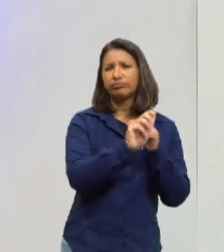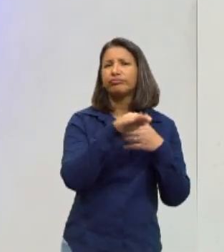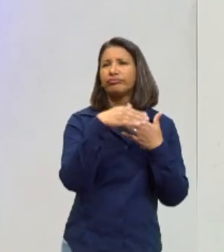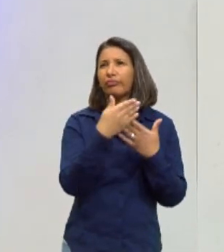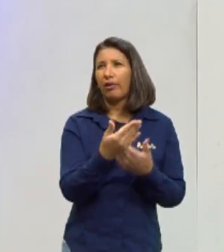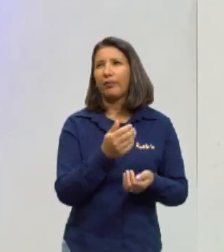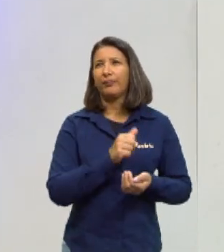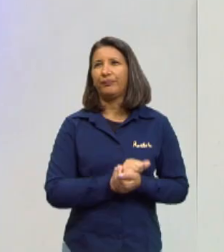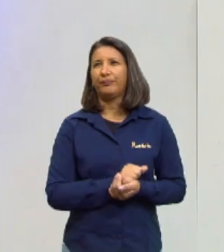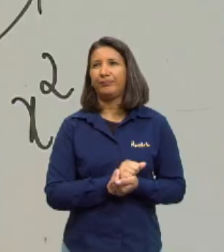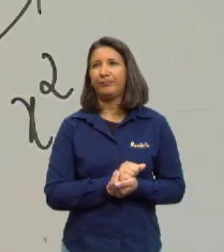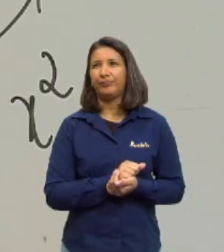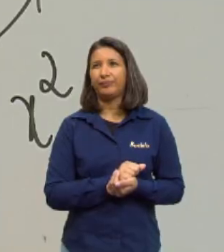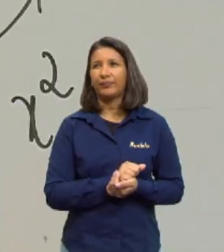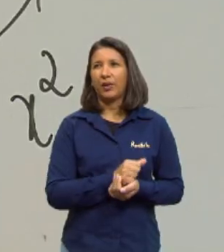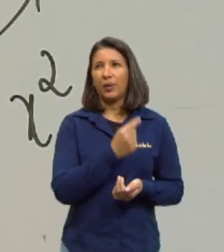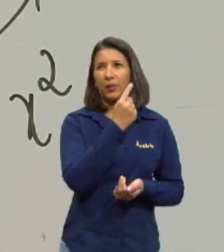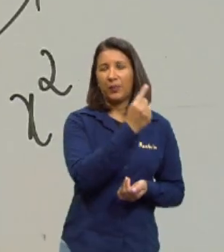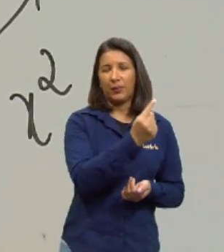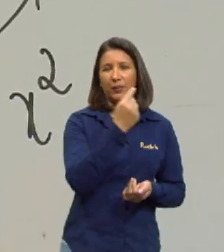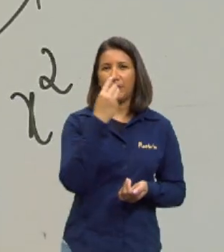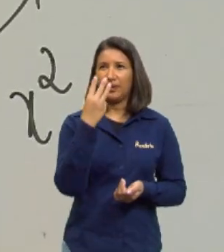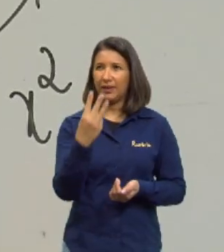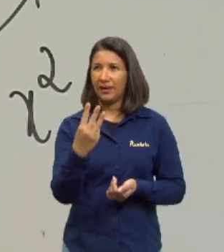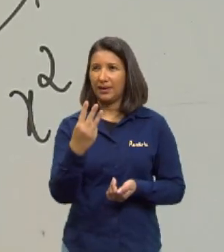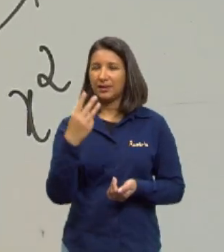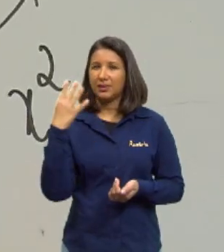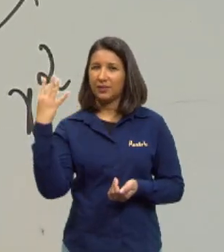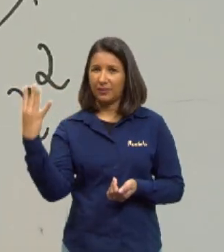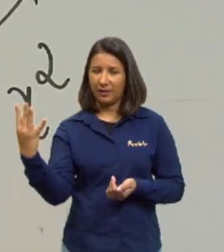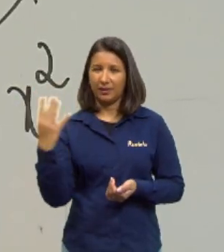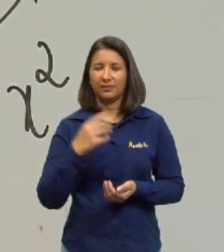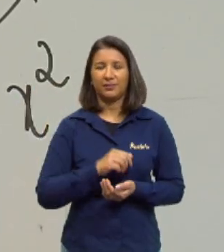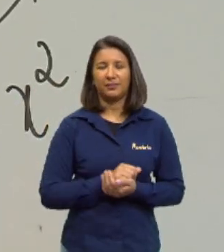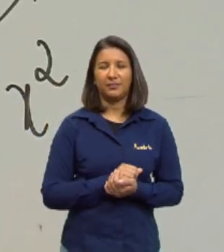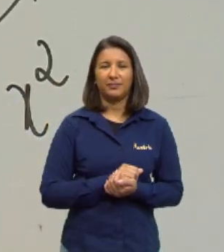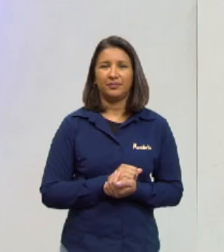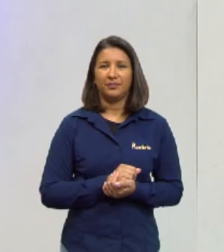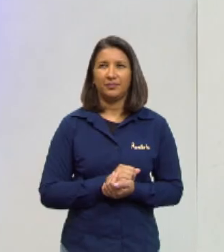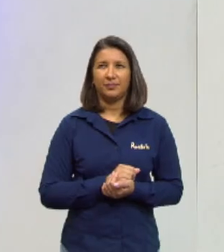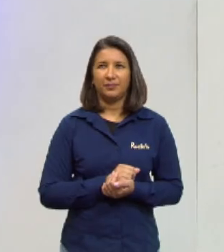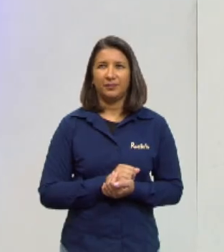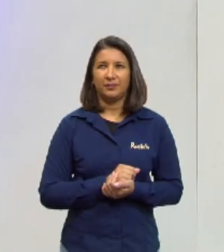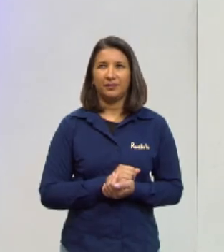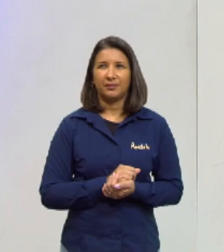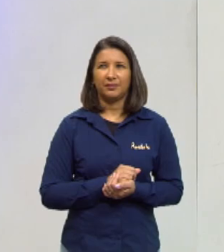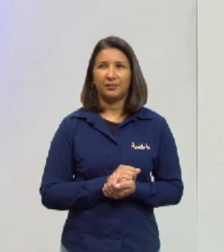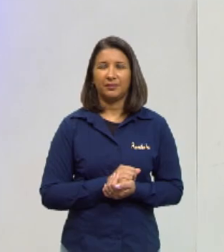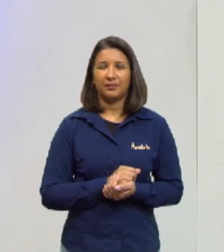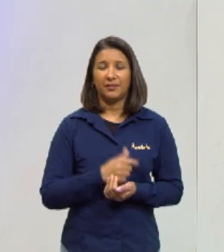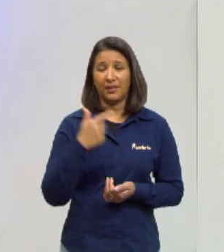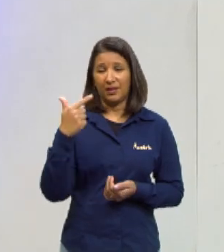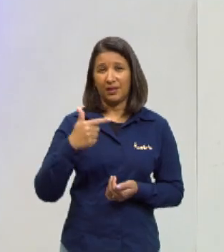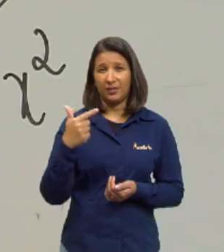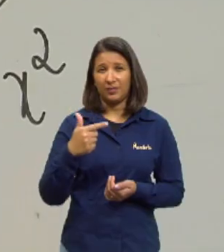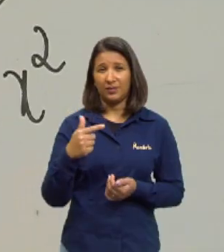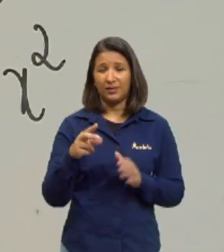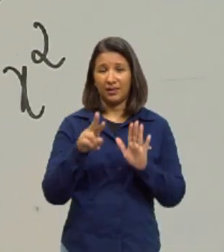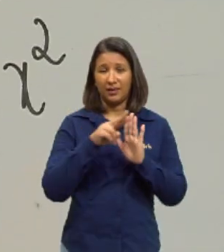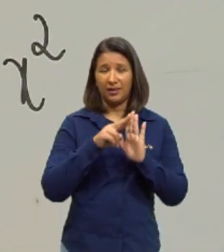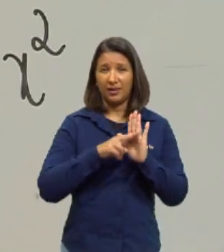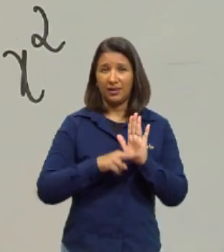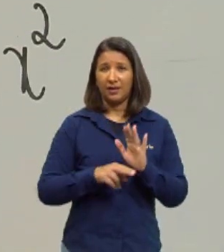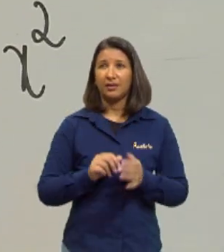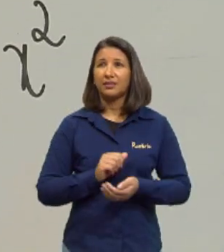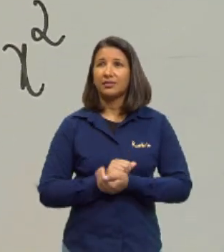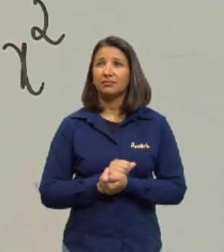B, 3 e o C, 4. No segundo passo, a gente faz o quê?